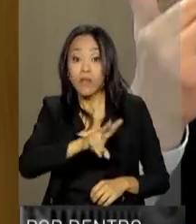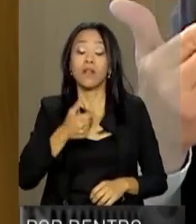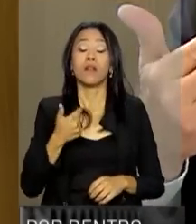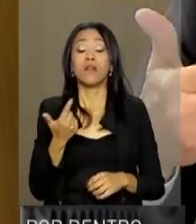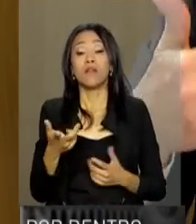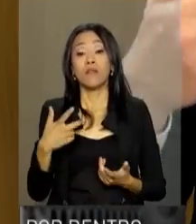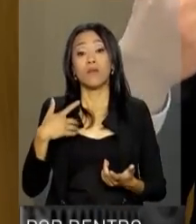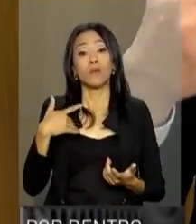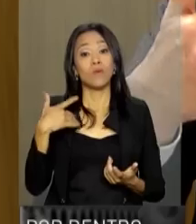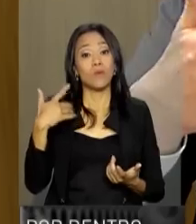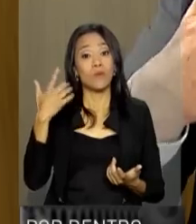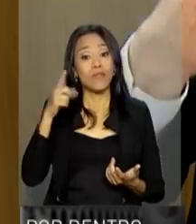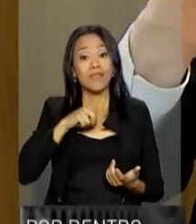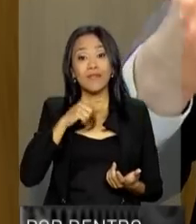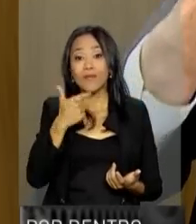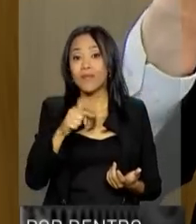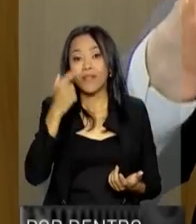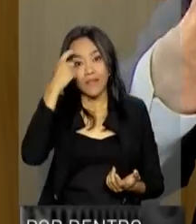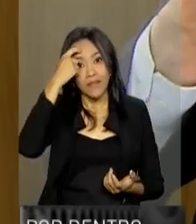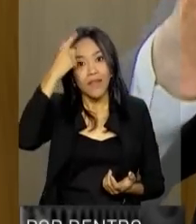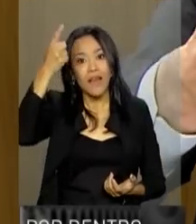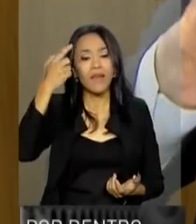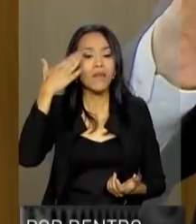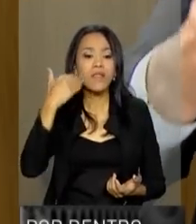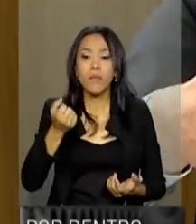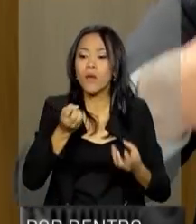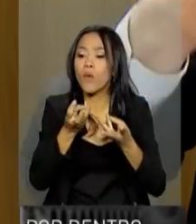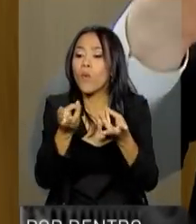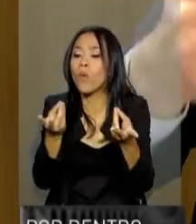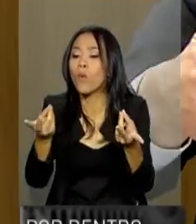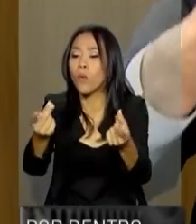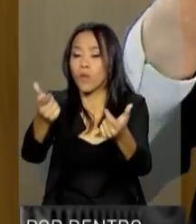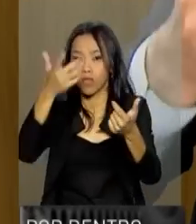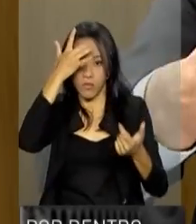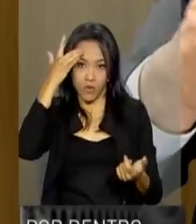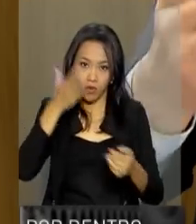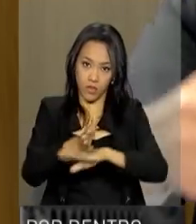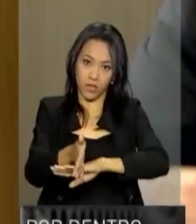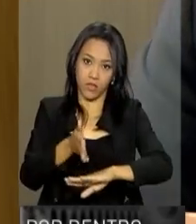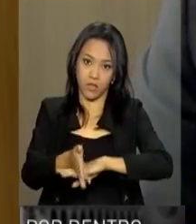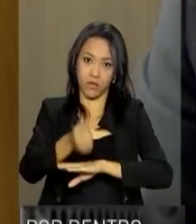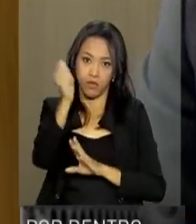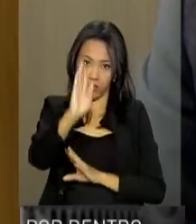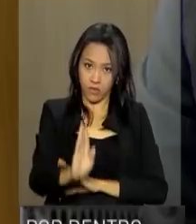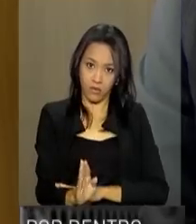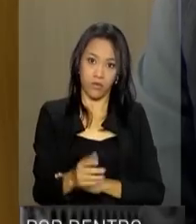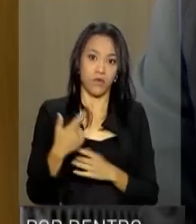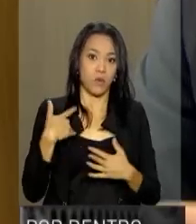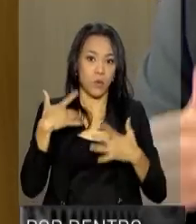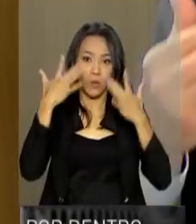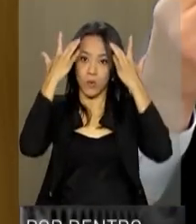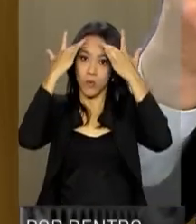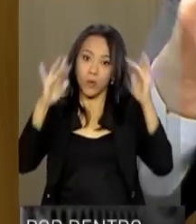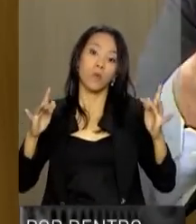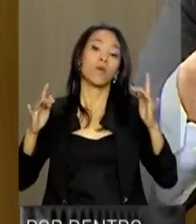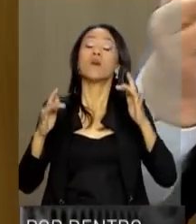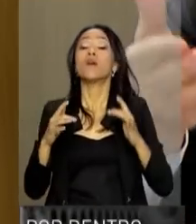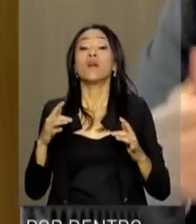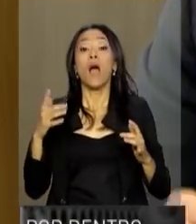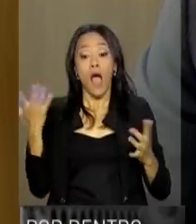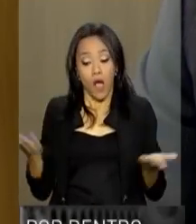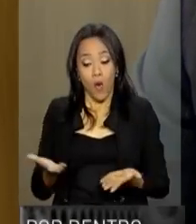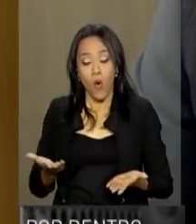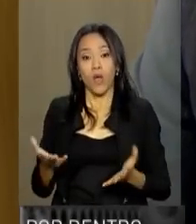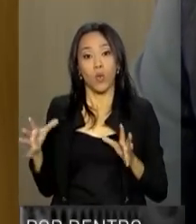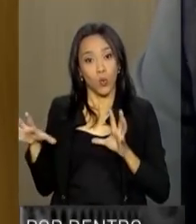tem idéia de qual é o número exato de pessoas que estão entrando a taxa de pessoas que estão entrando nós estamos indo um grupo